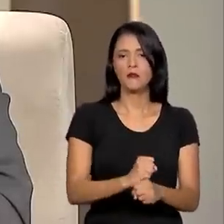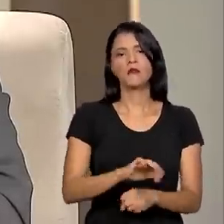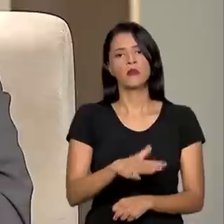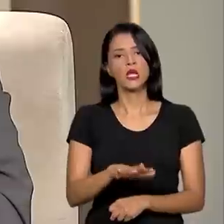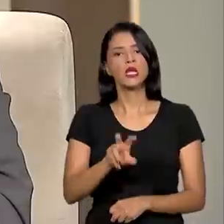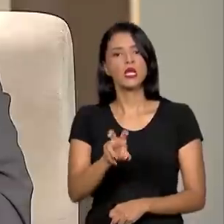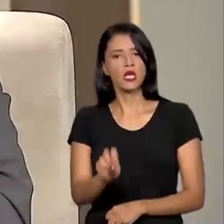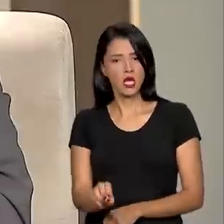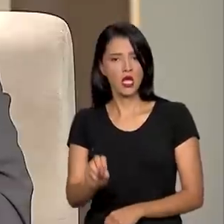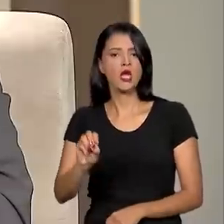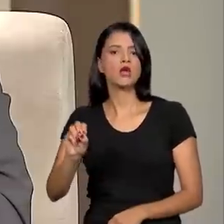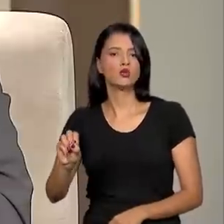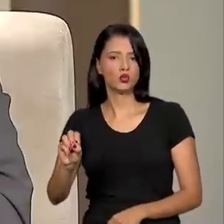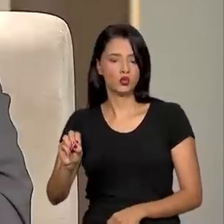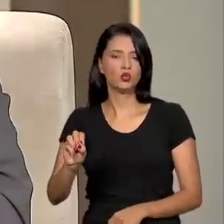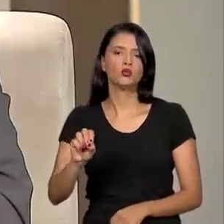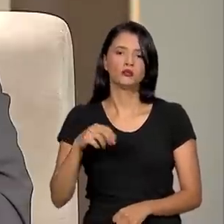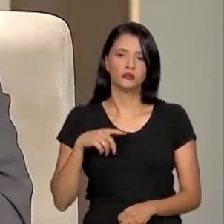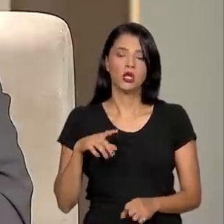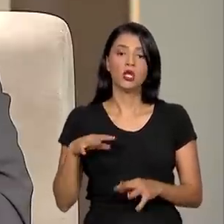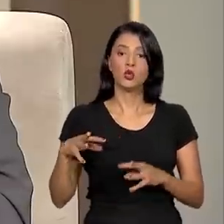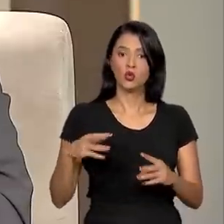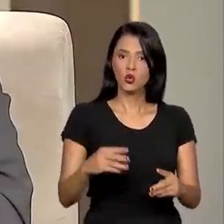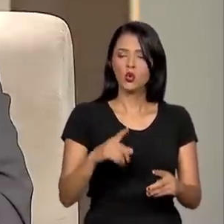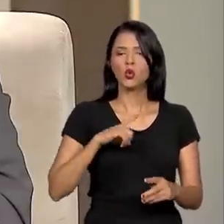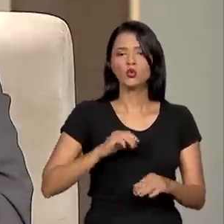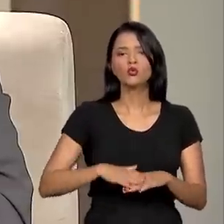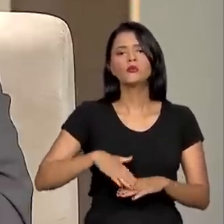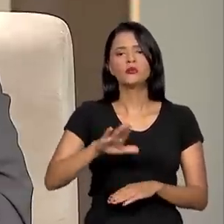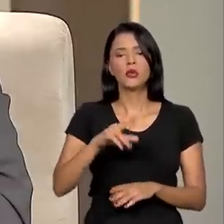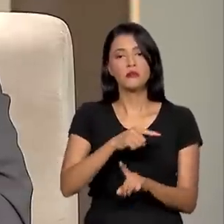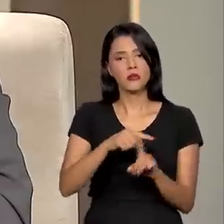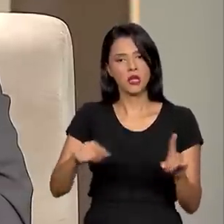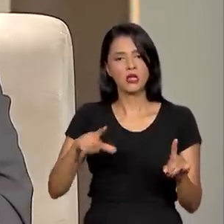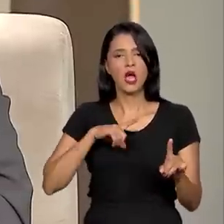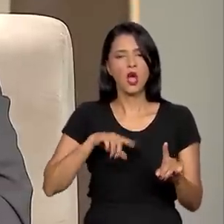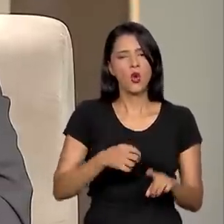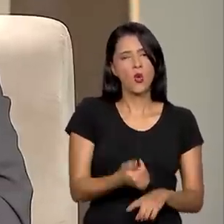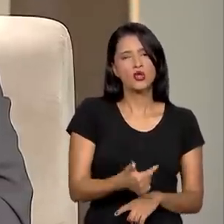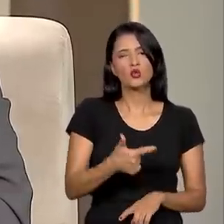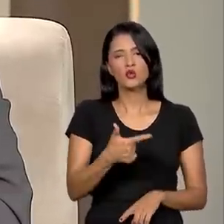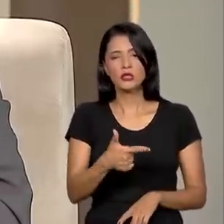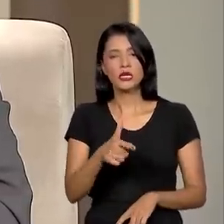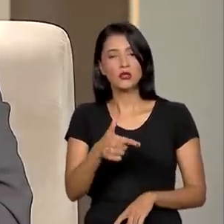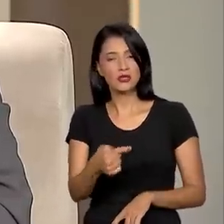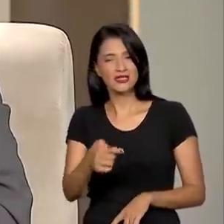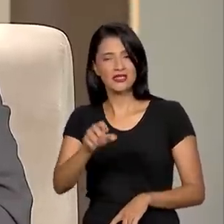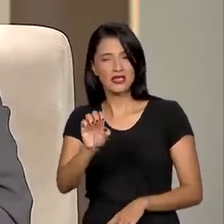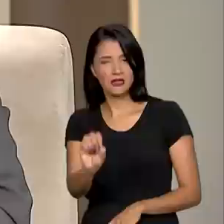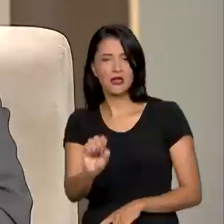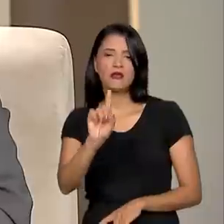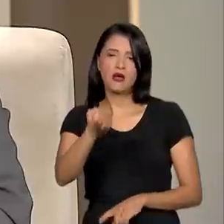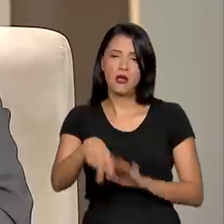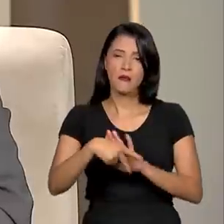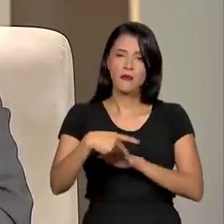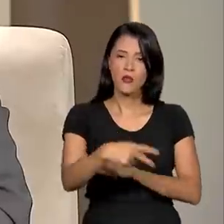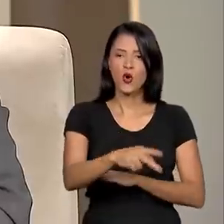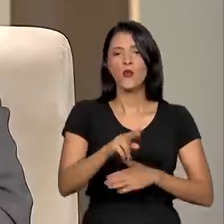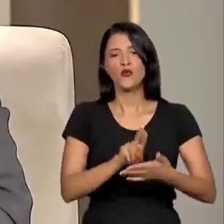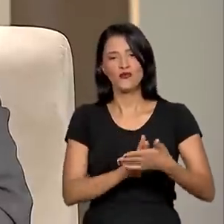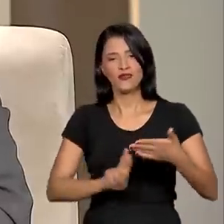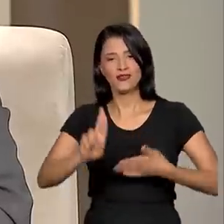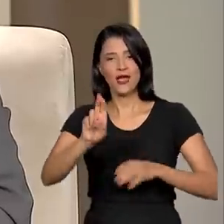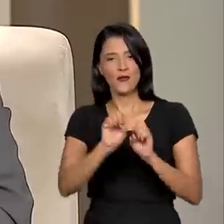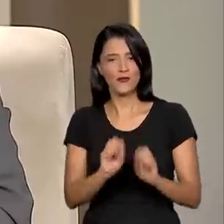federais. Desse universo, mais da metade, quase 270, são museus universitários. O que